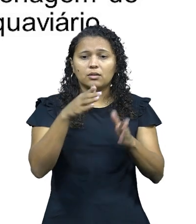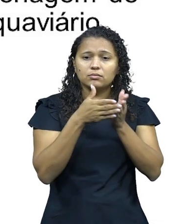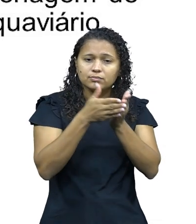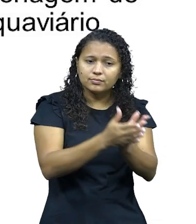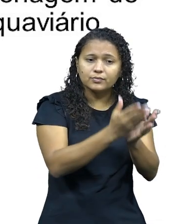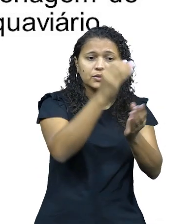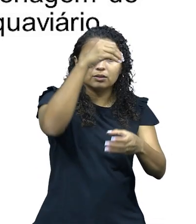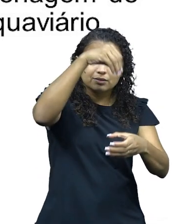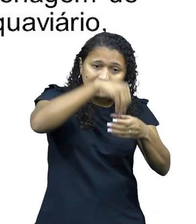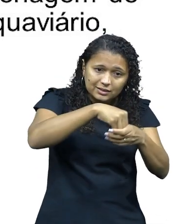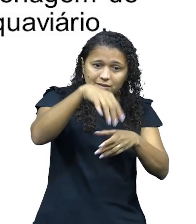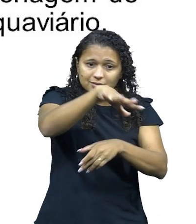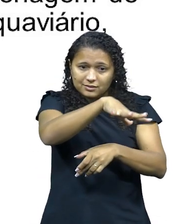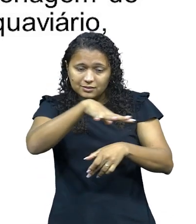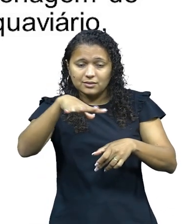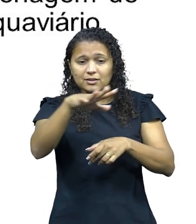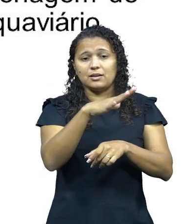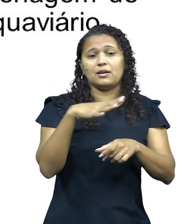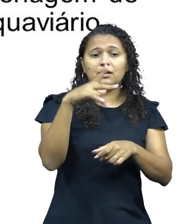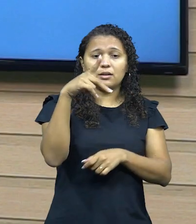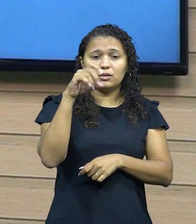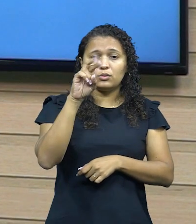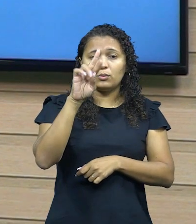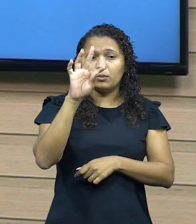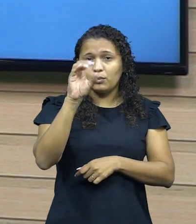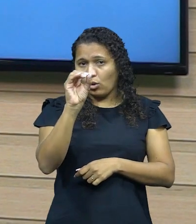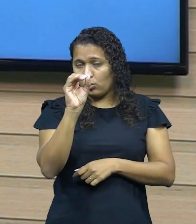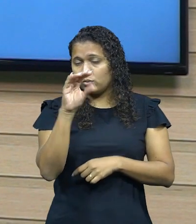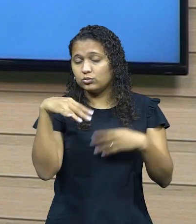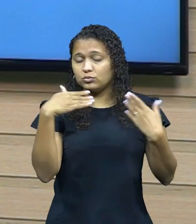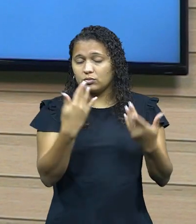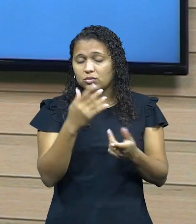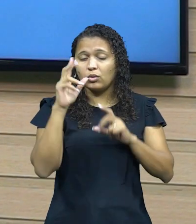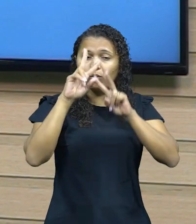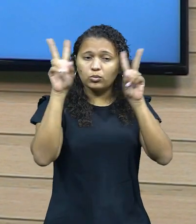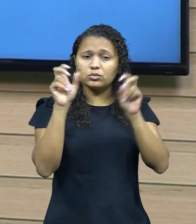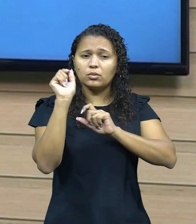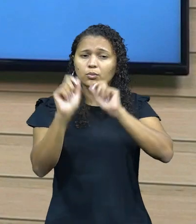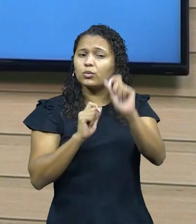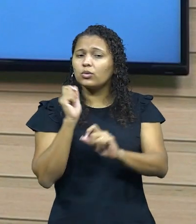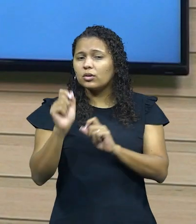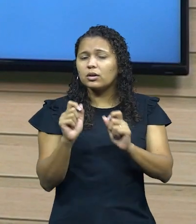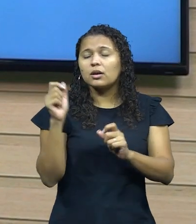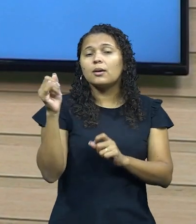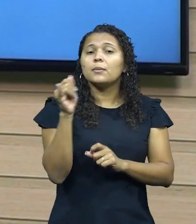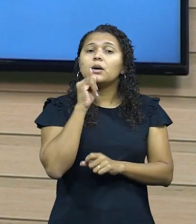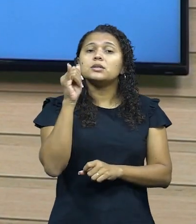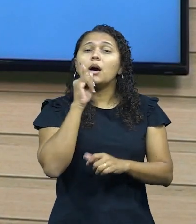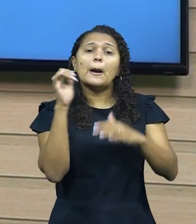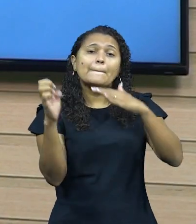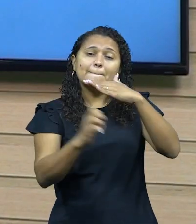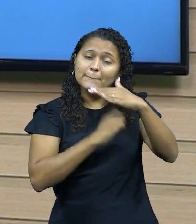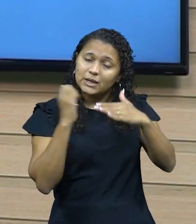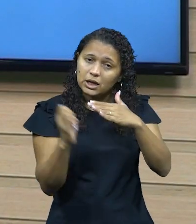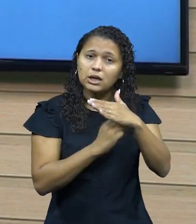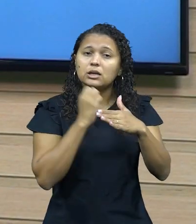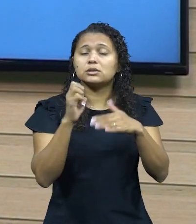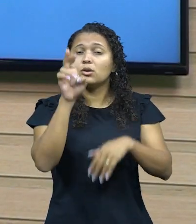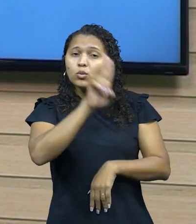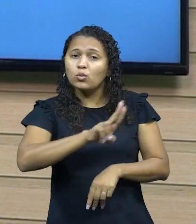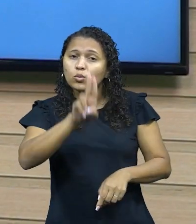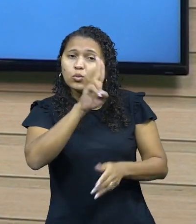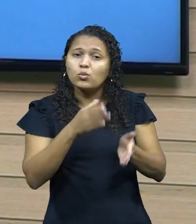aquaviário dentro da área do porto organizado. Então, a gente está falando aqui das empresas que prestam as